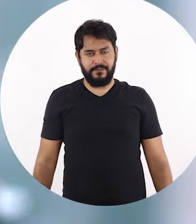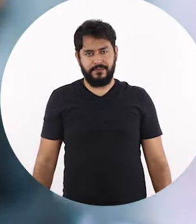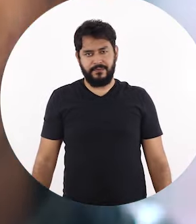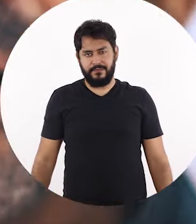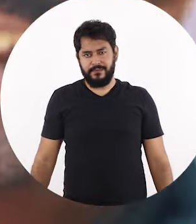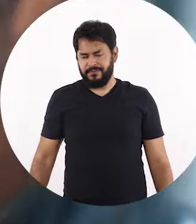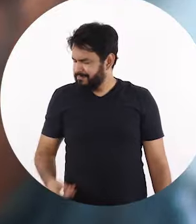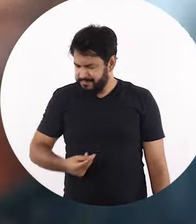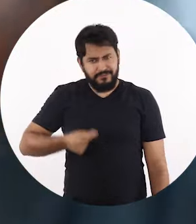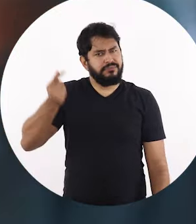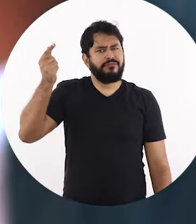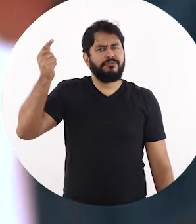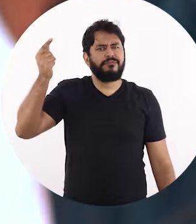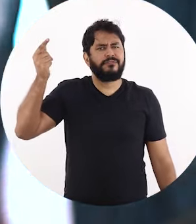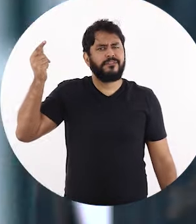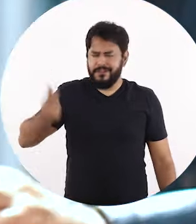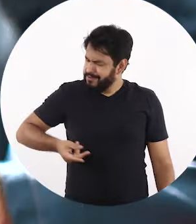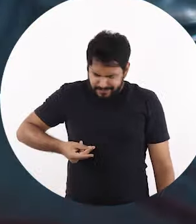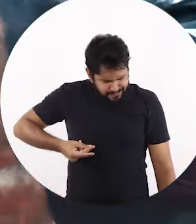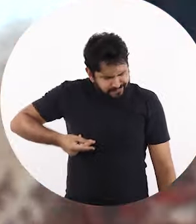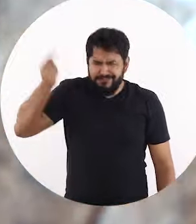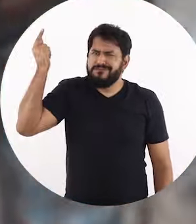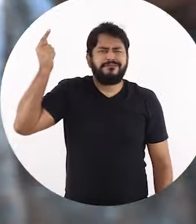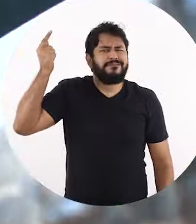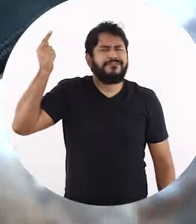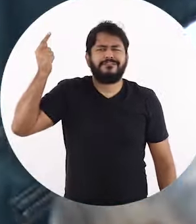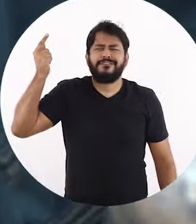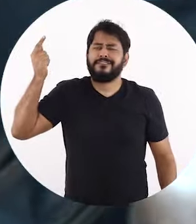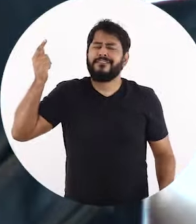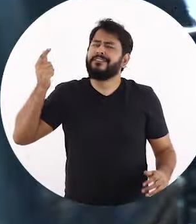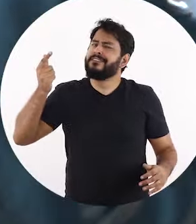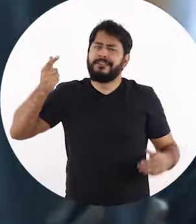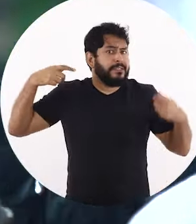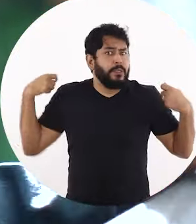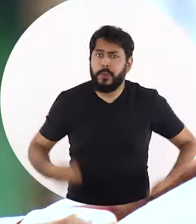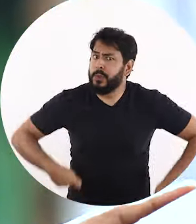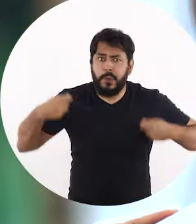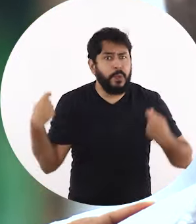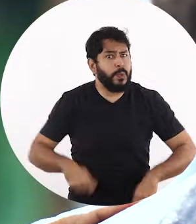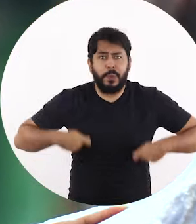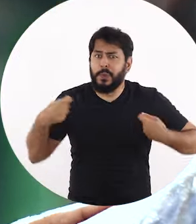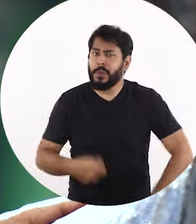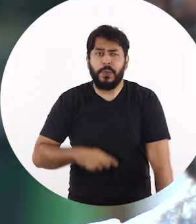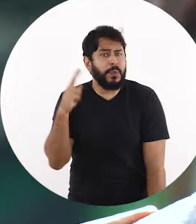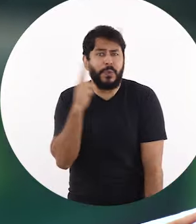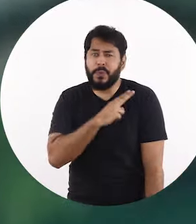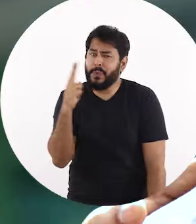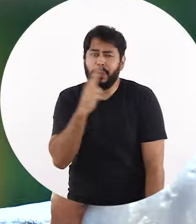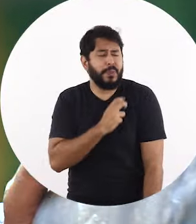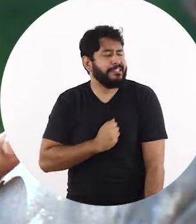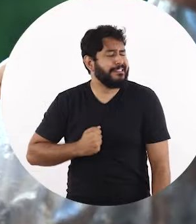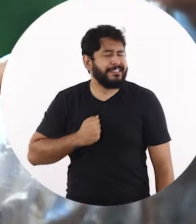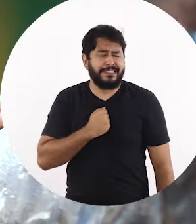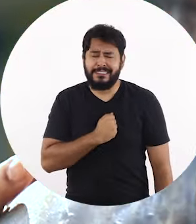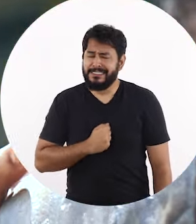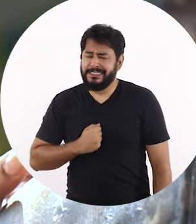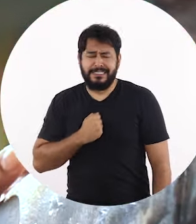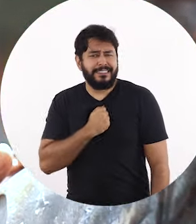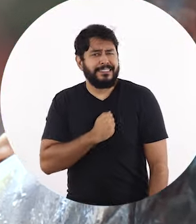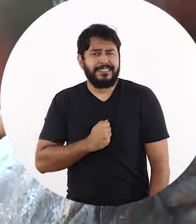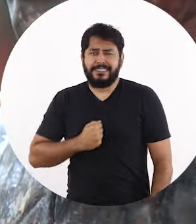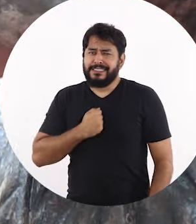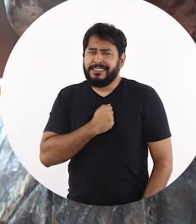Eu vou-me embora, vou-me embora, mas tem que ser depressa, tem que ser pra já. E eu quero sem demora o